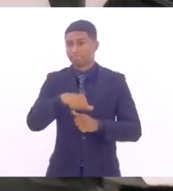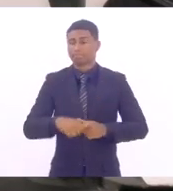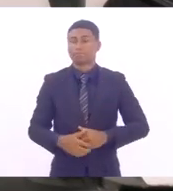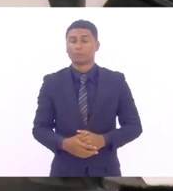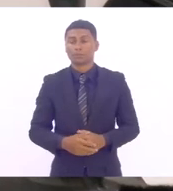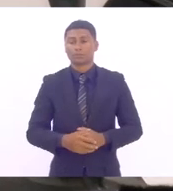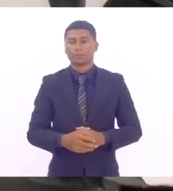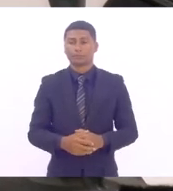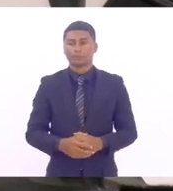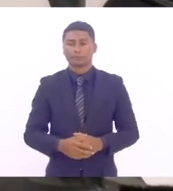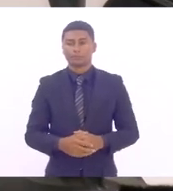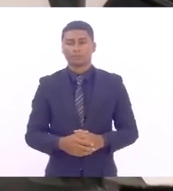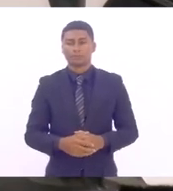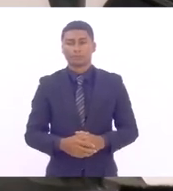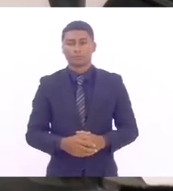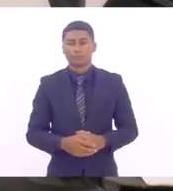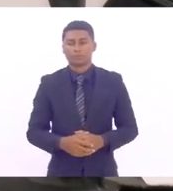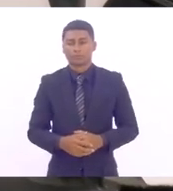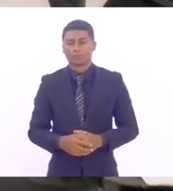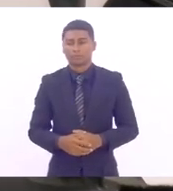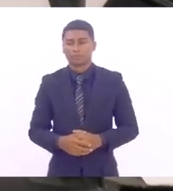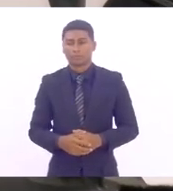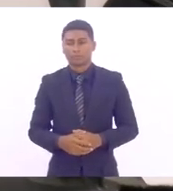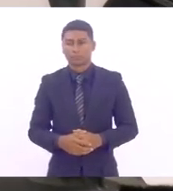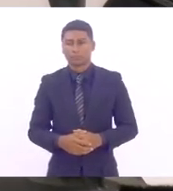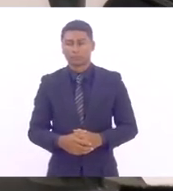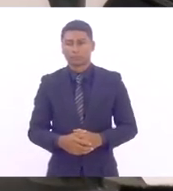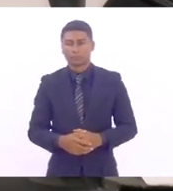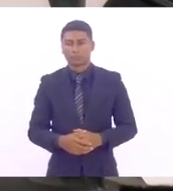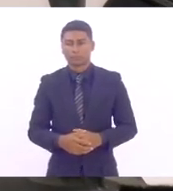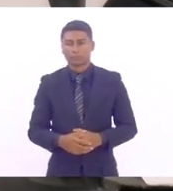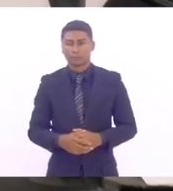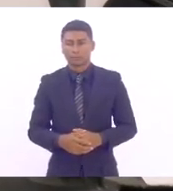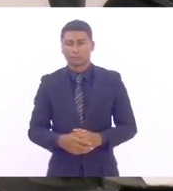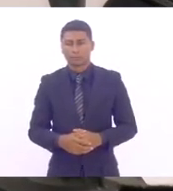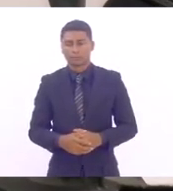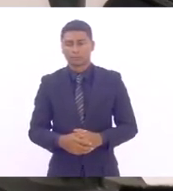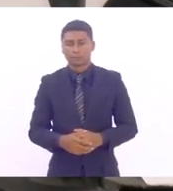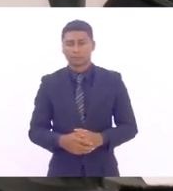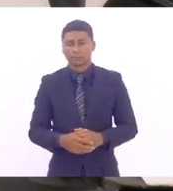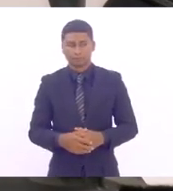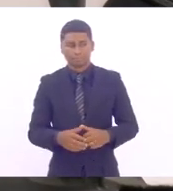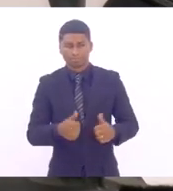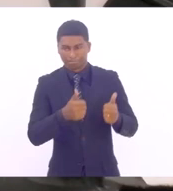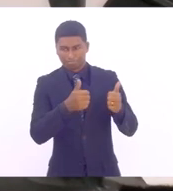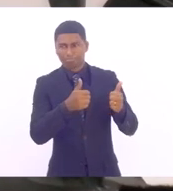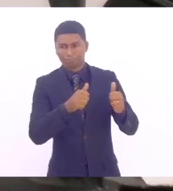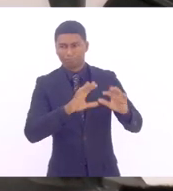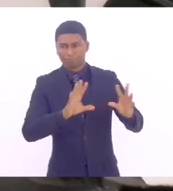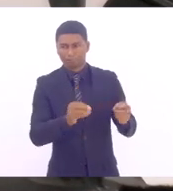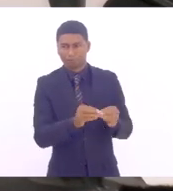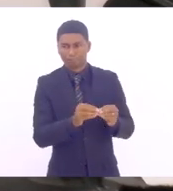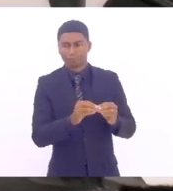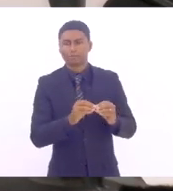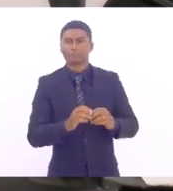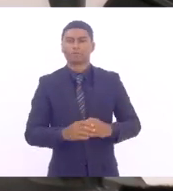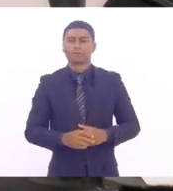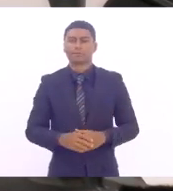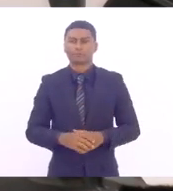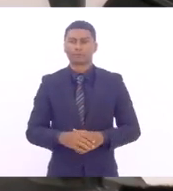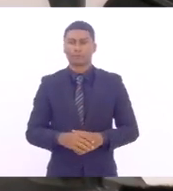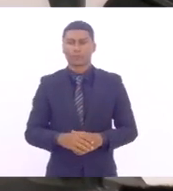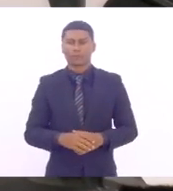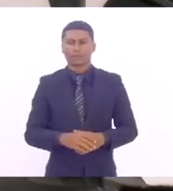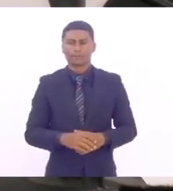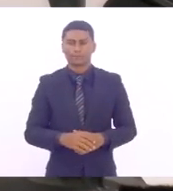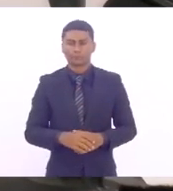Doutor Rodrigo, podia encurtar depois que a gente vai ouvir? Sim, sim, mas eu gostaria só de encerrar, por gentileza, deputado Carlos Mink.